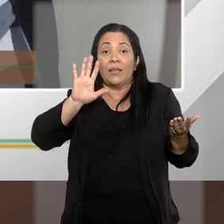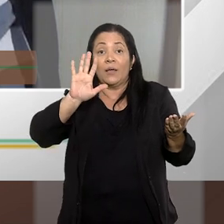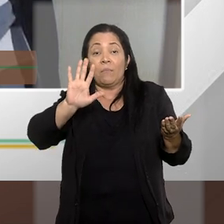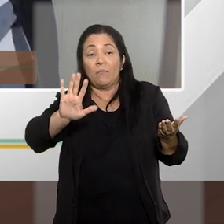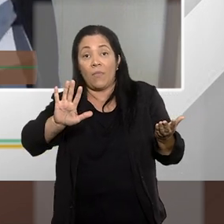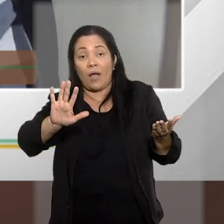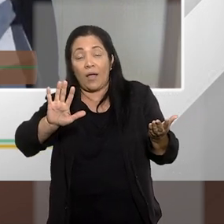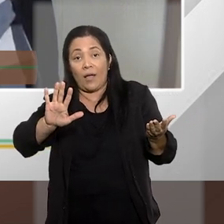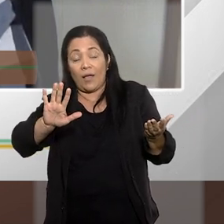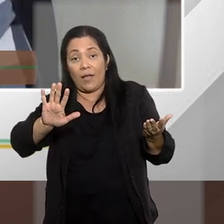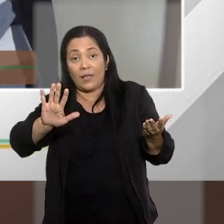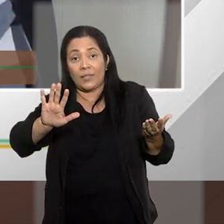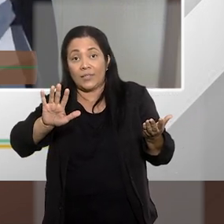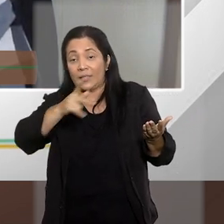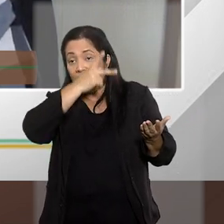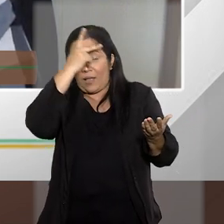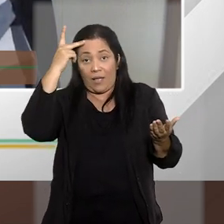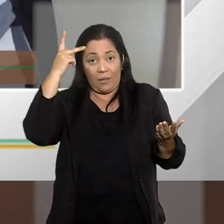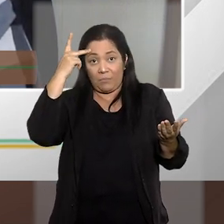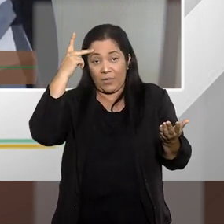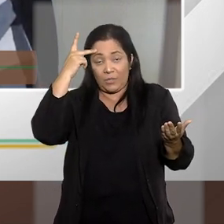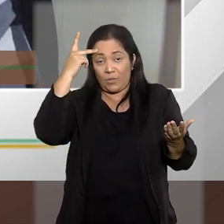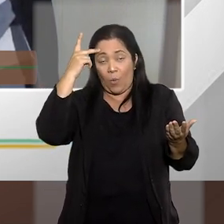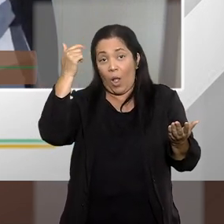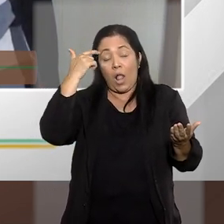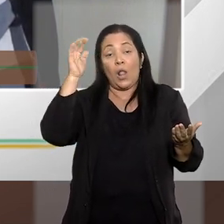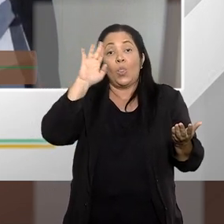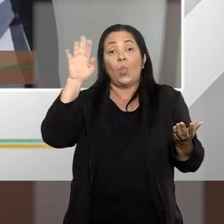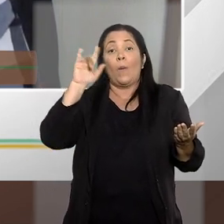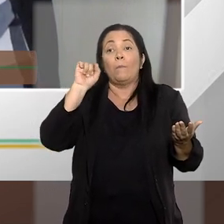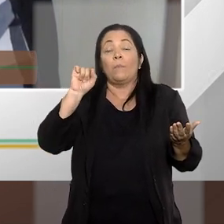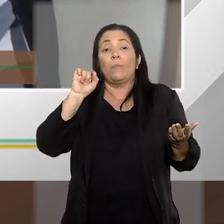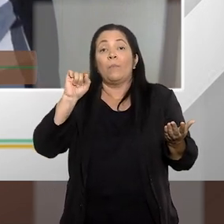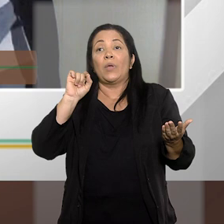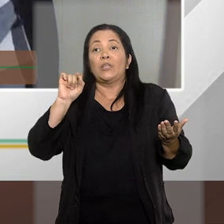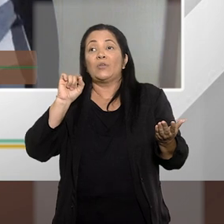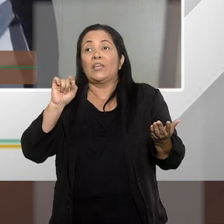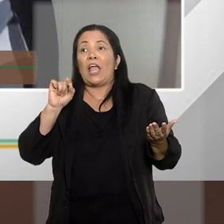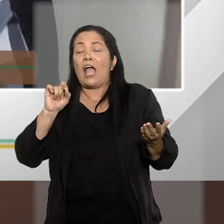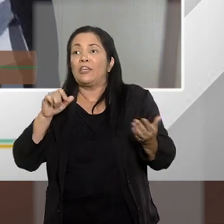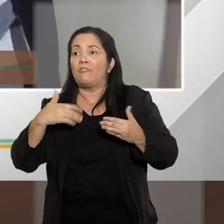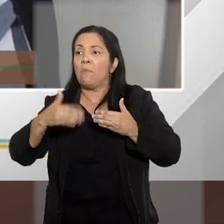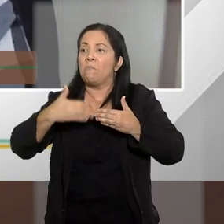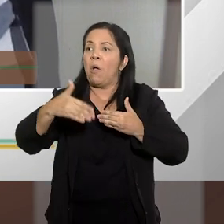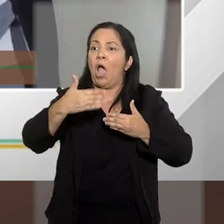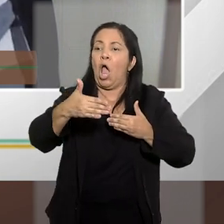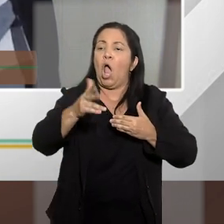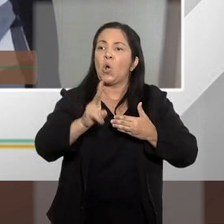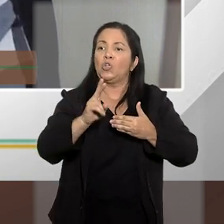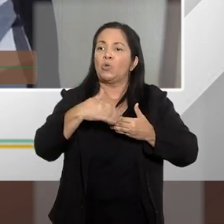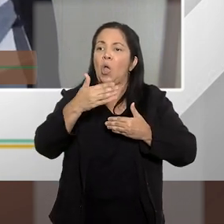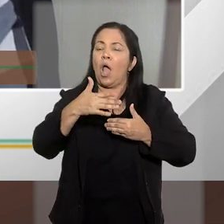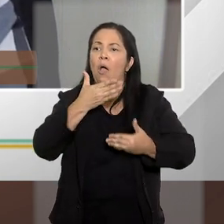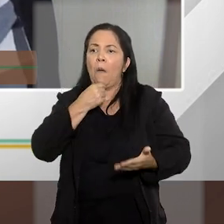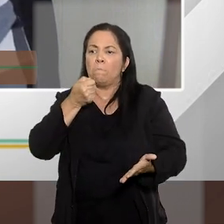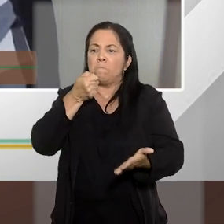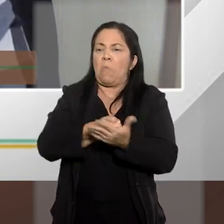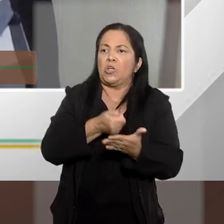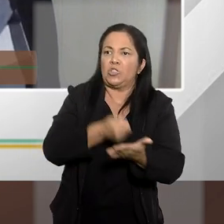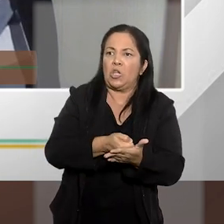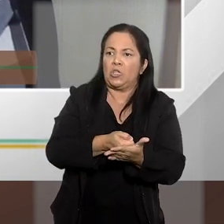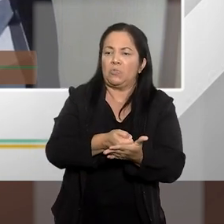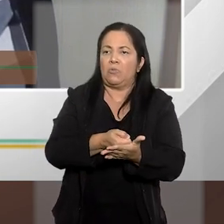sua existência como algo que vai estender ou fortalecer patriarcado, machismo, sexismo, etc. Então,